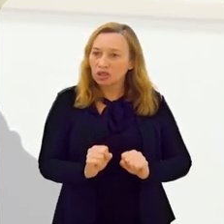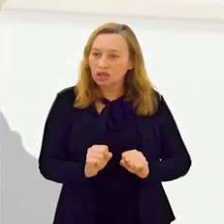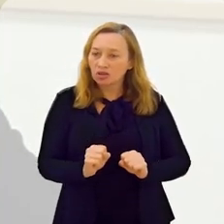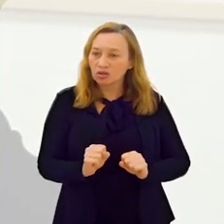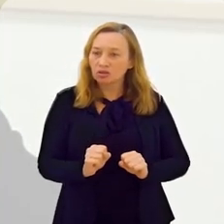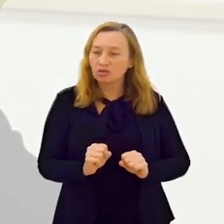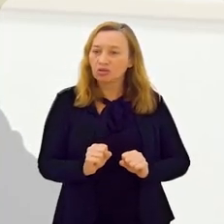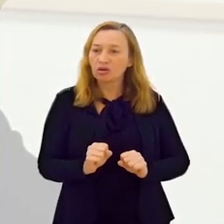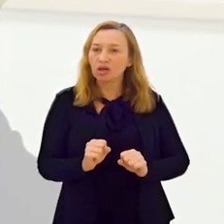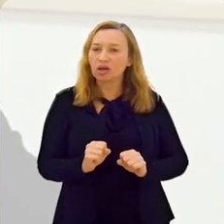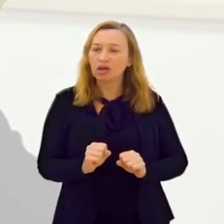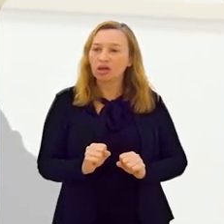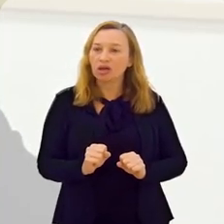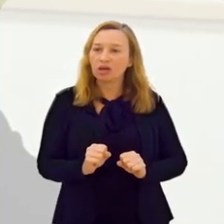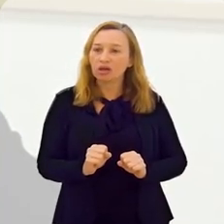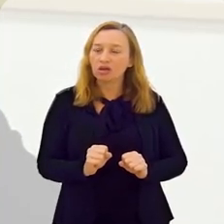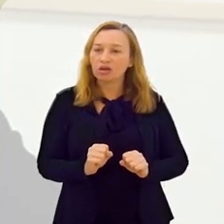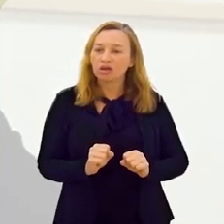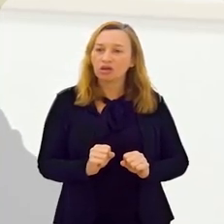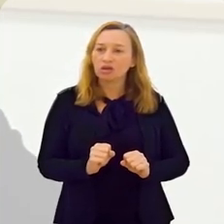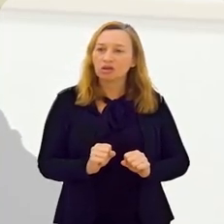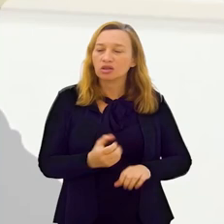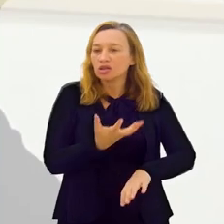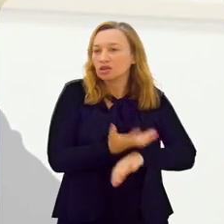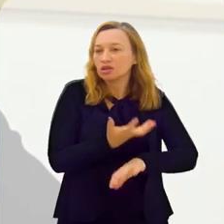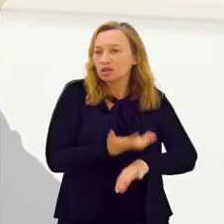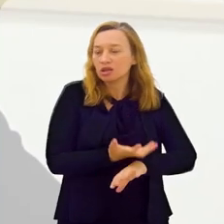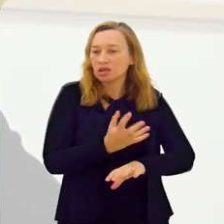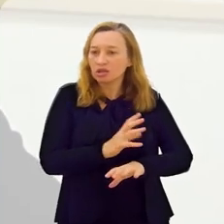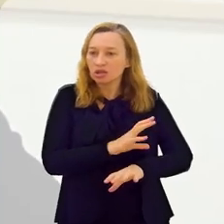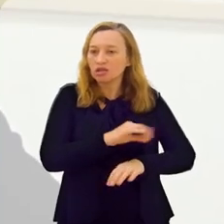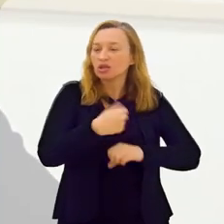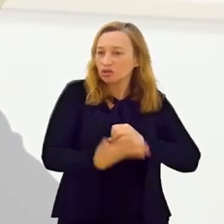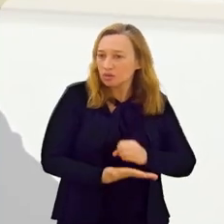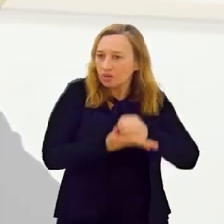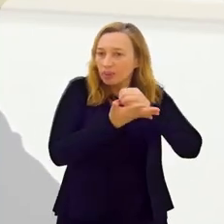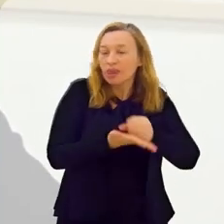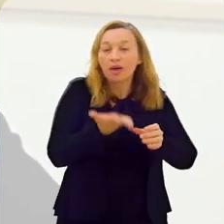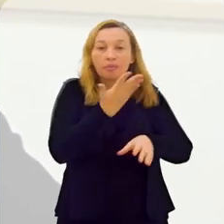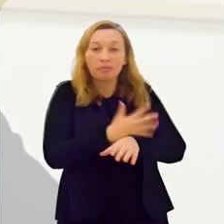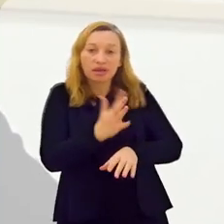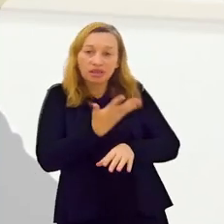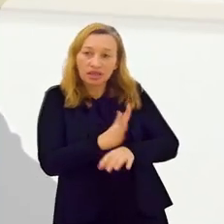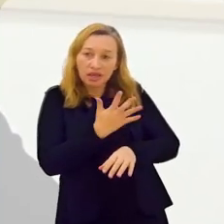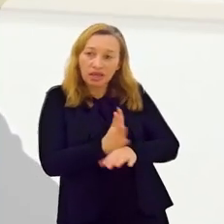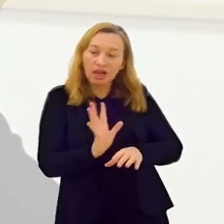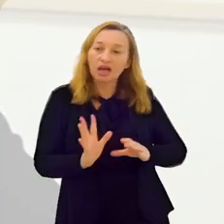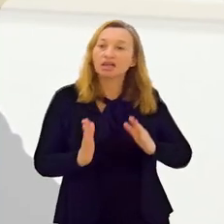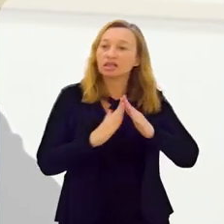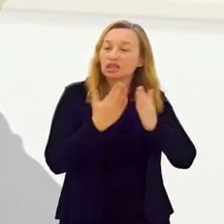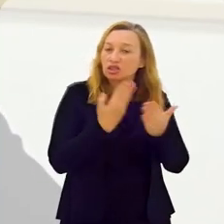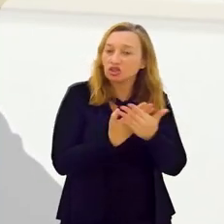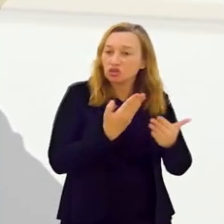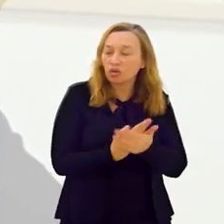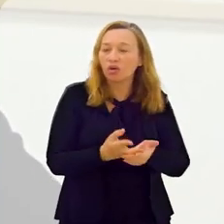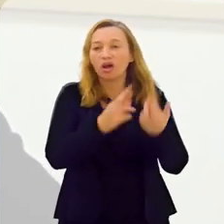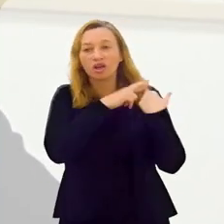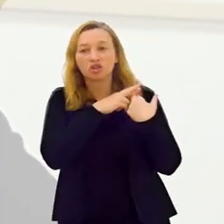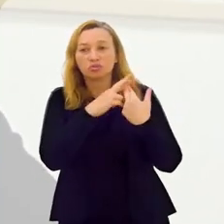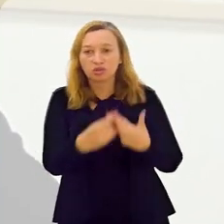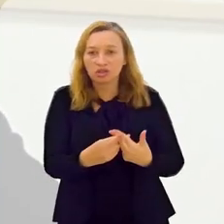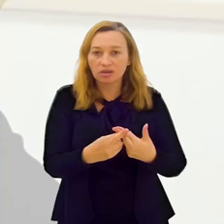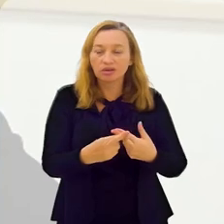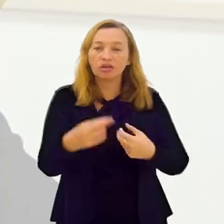primeiro grau, poderiam botar módulos específicos de sustentabilidade, praticar a sustentabilidade